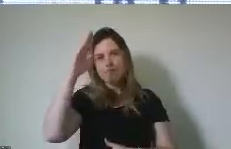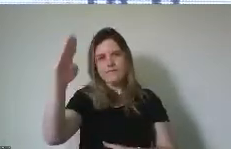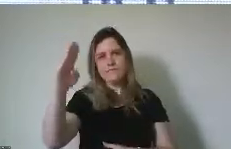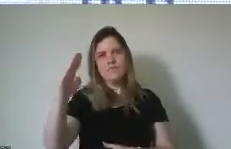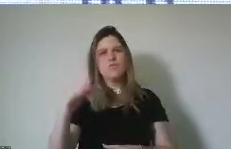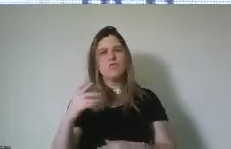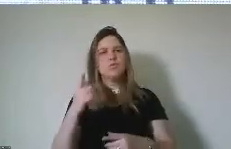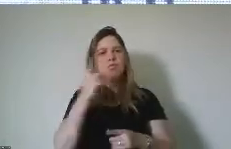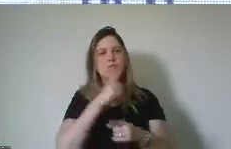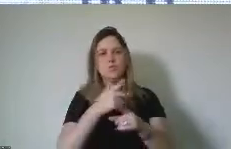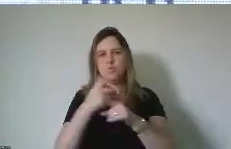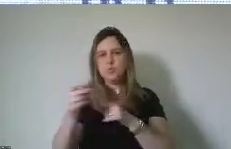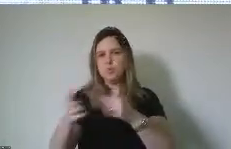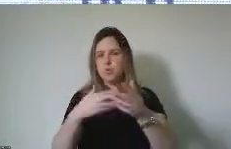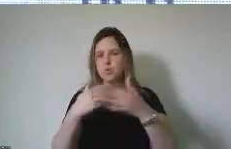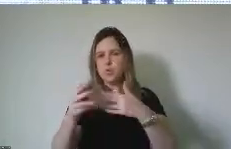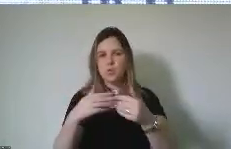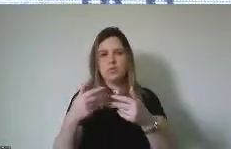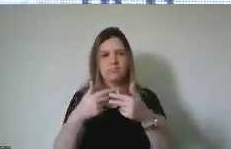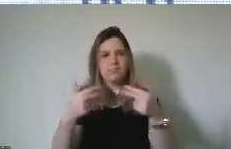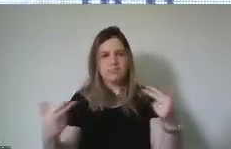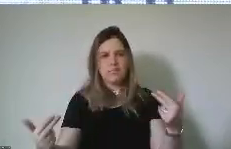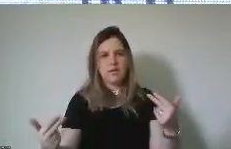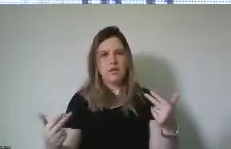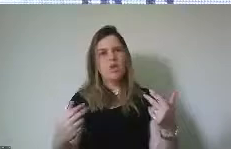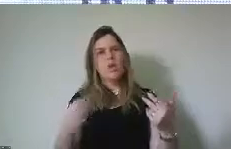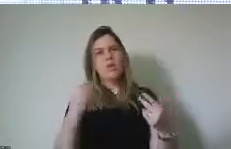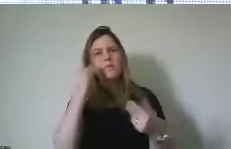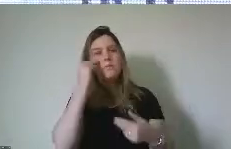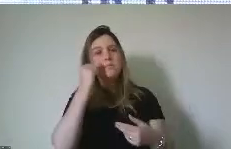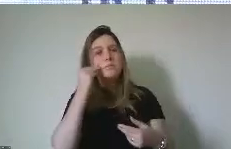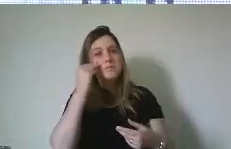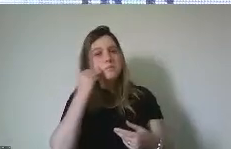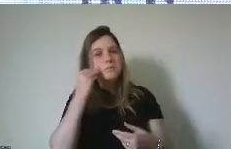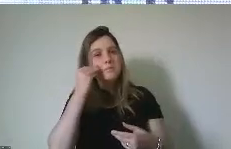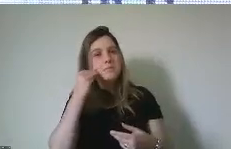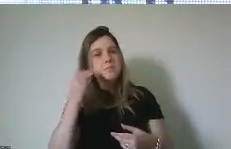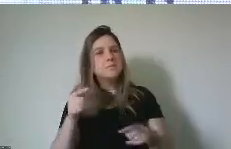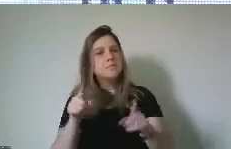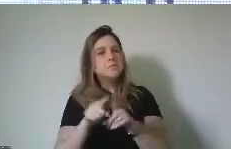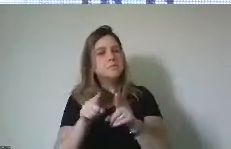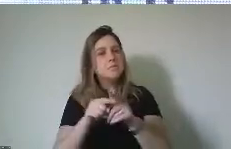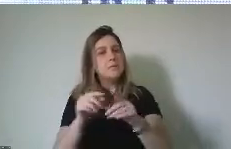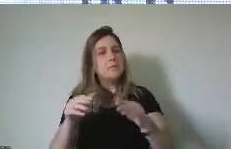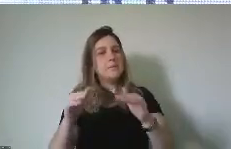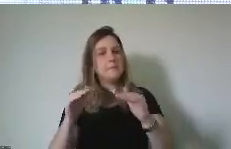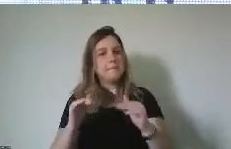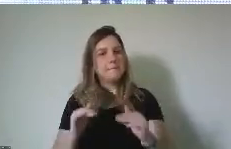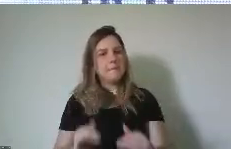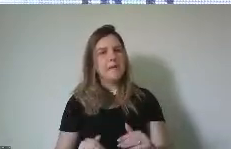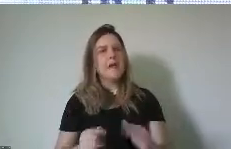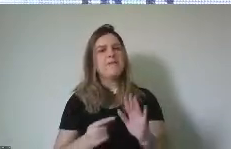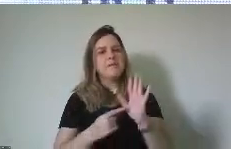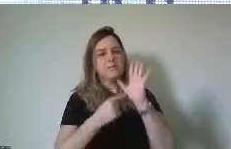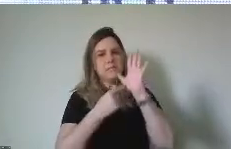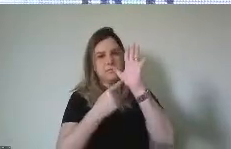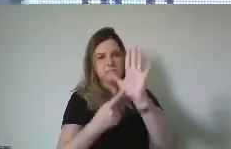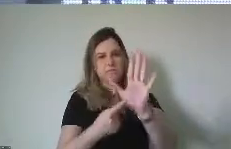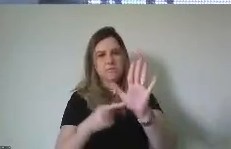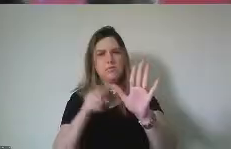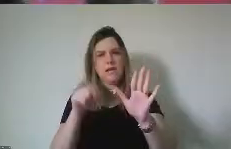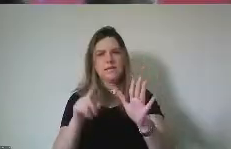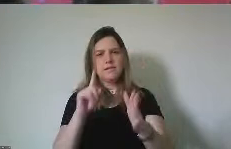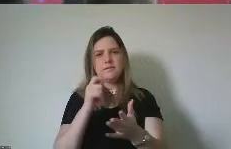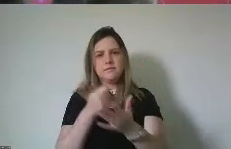de qualquer país como a experiência do inflayer sobre vai mostrar na transição energética